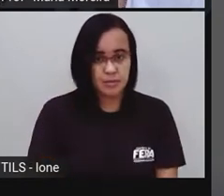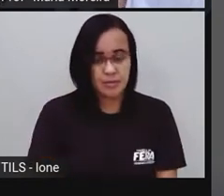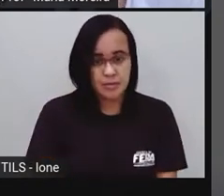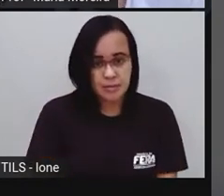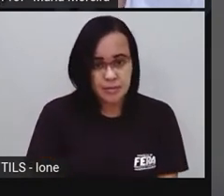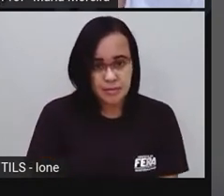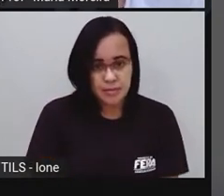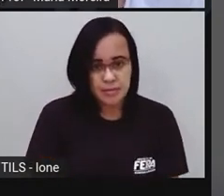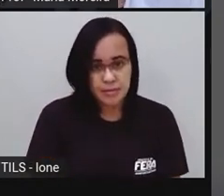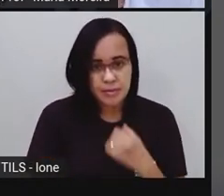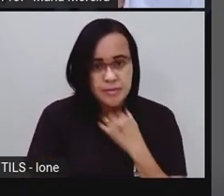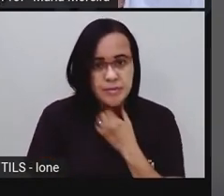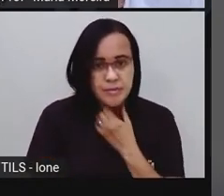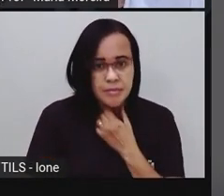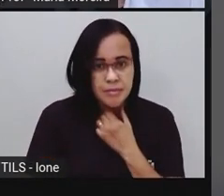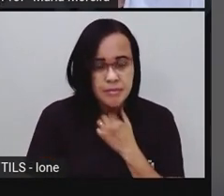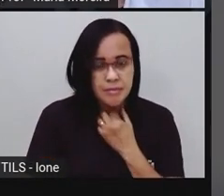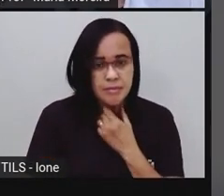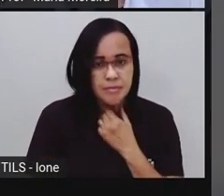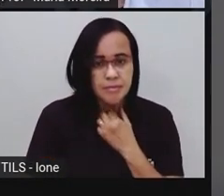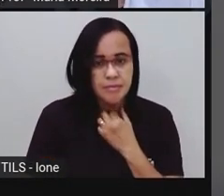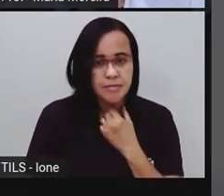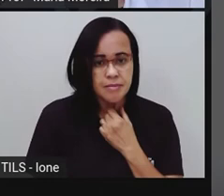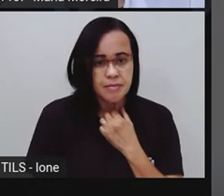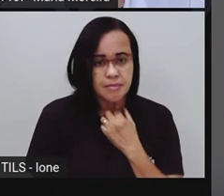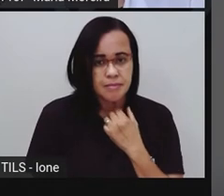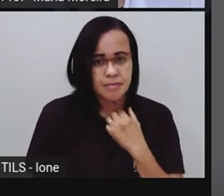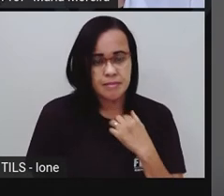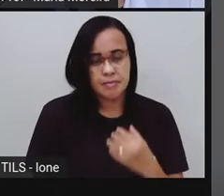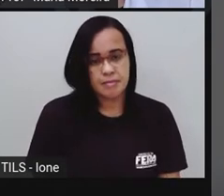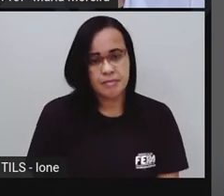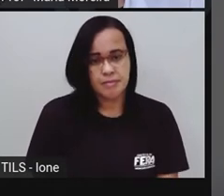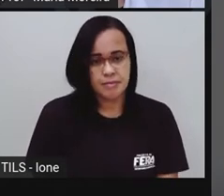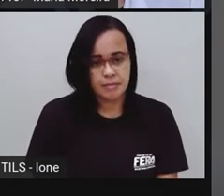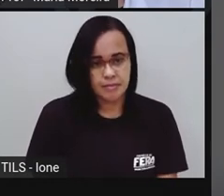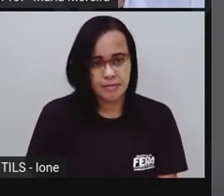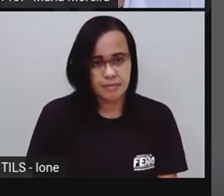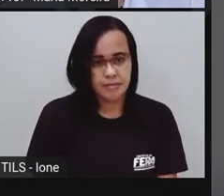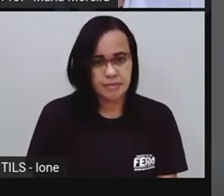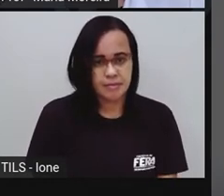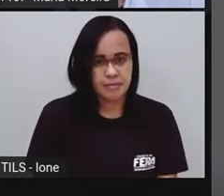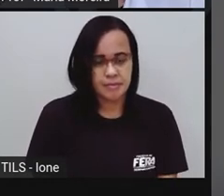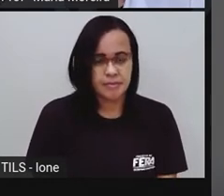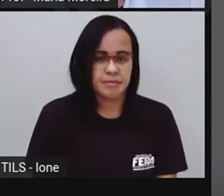desculpa eu vou precisar aqui pronto